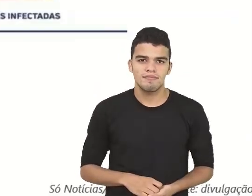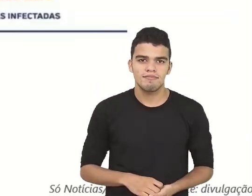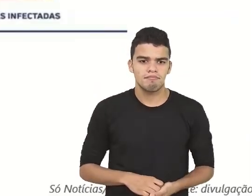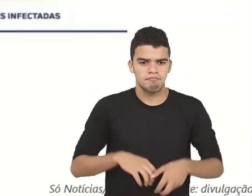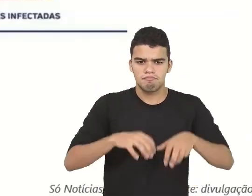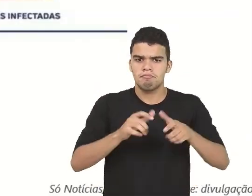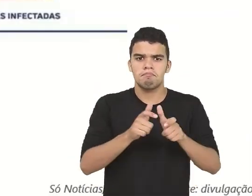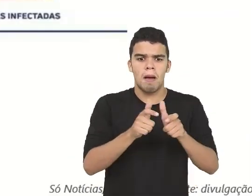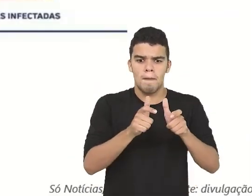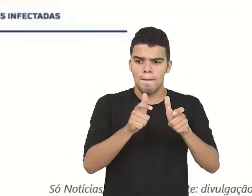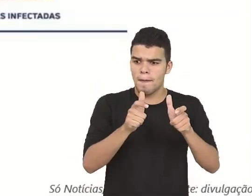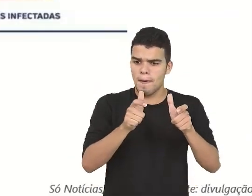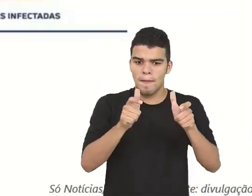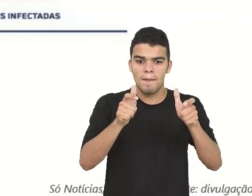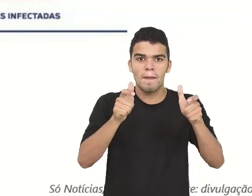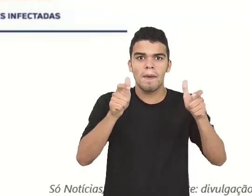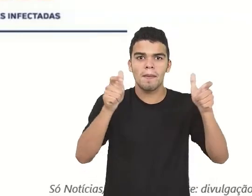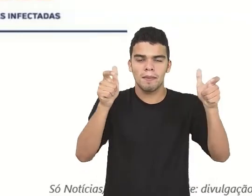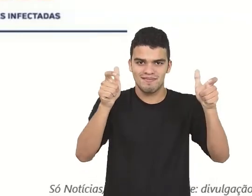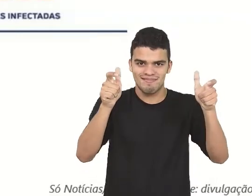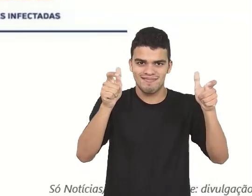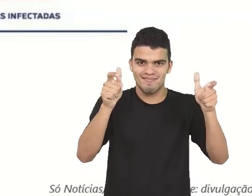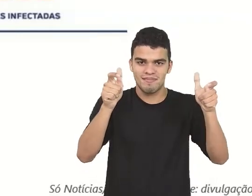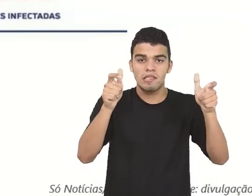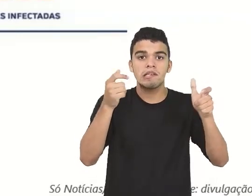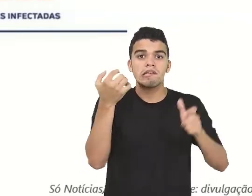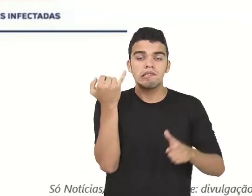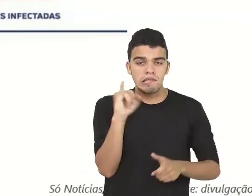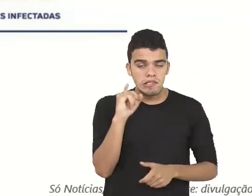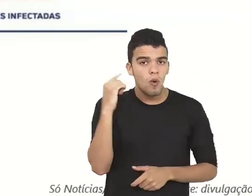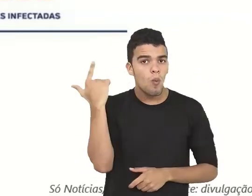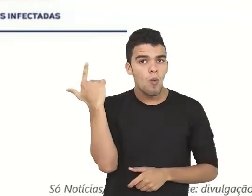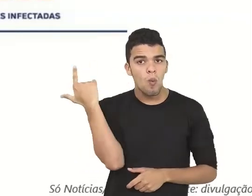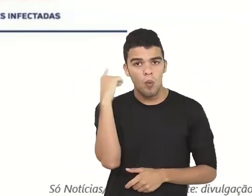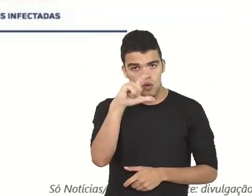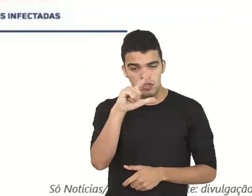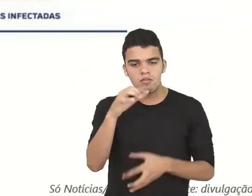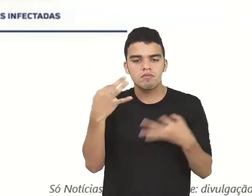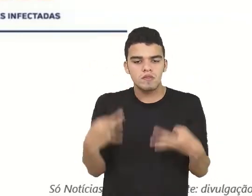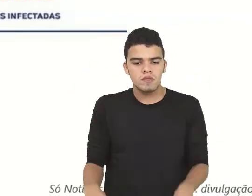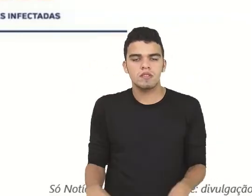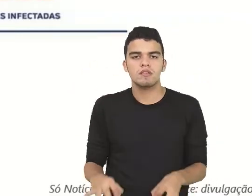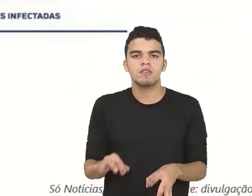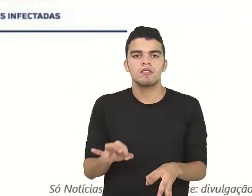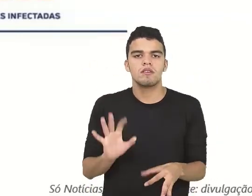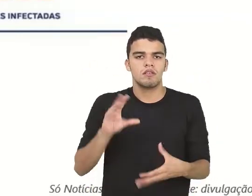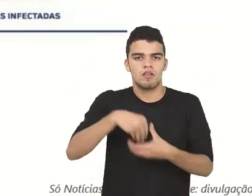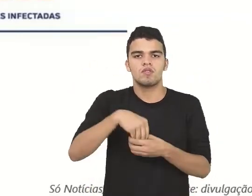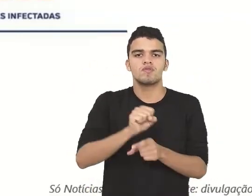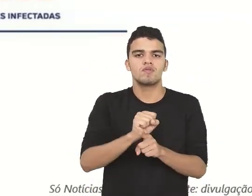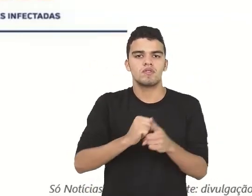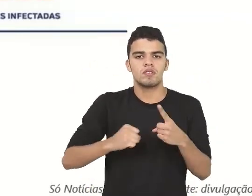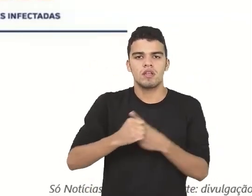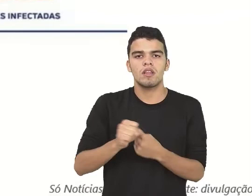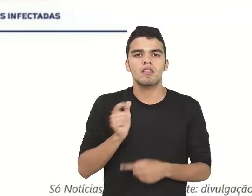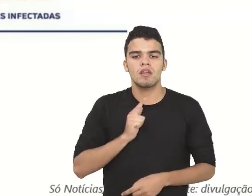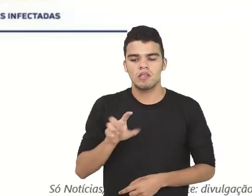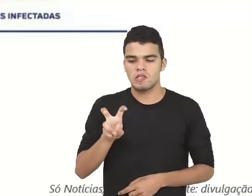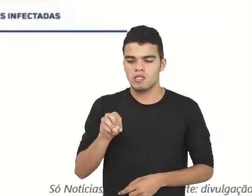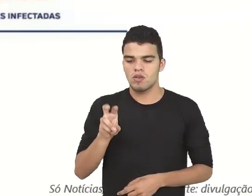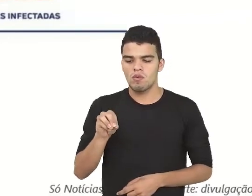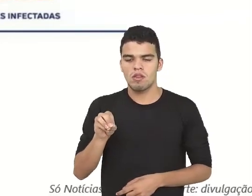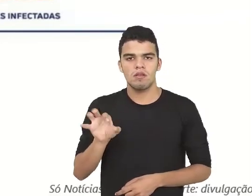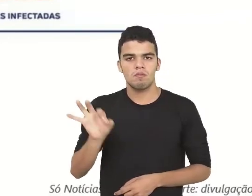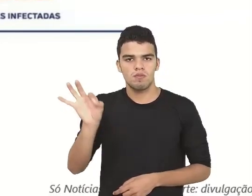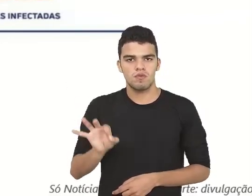Digamos que, se a gente conseguir que a sociedade ela tenha 50% de isolamento,